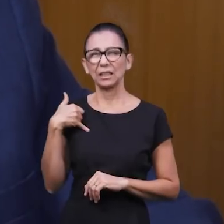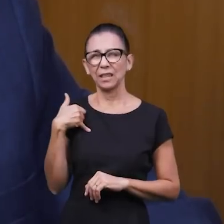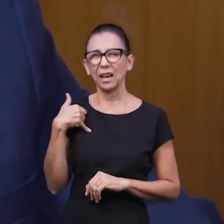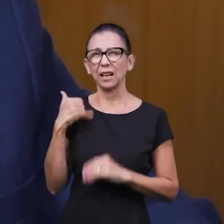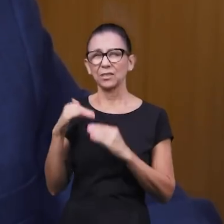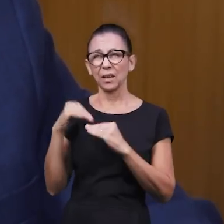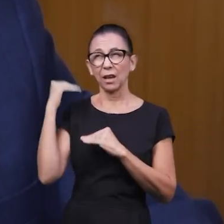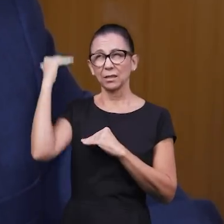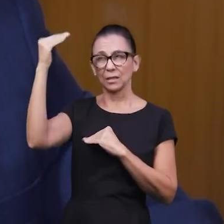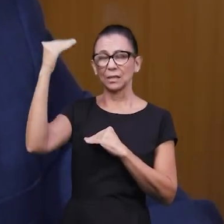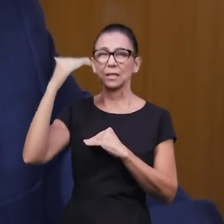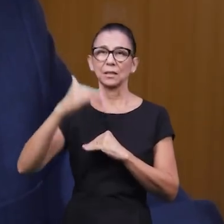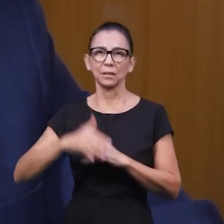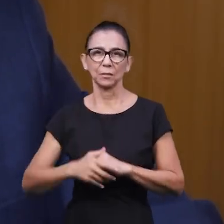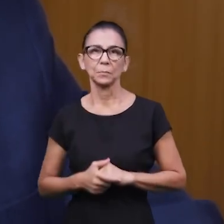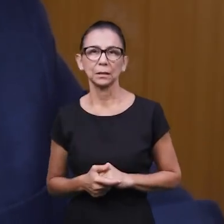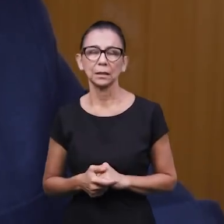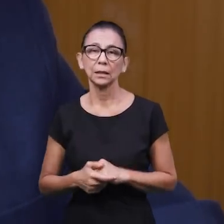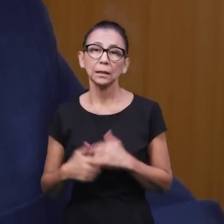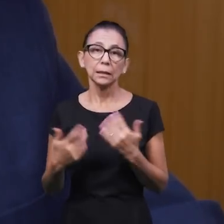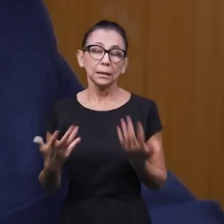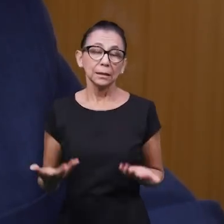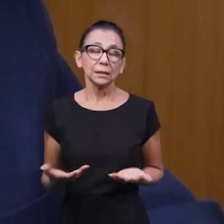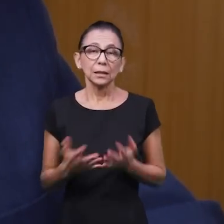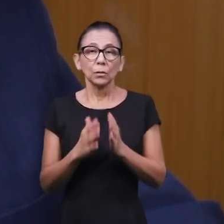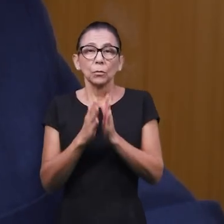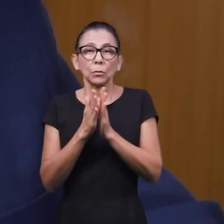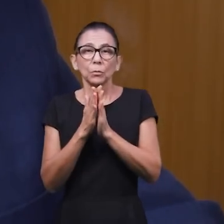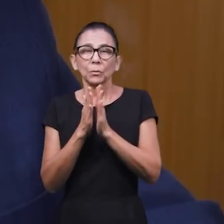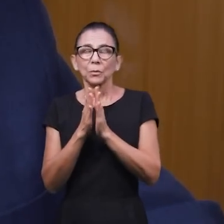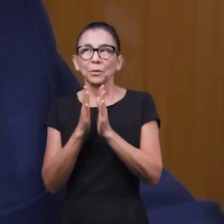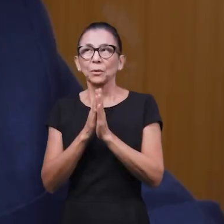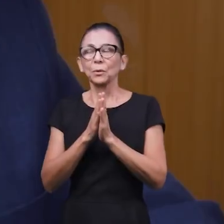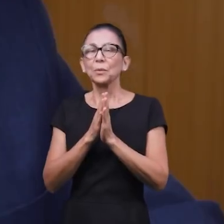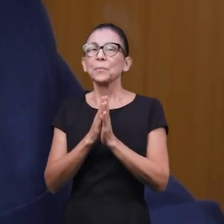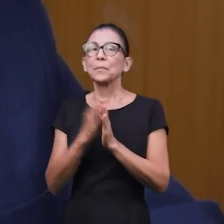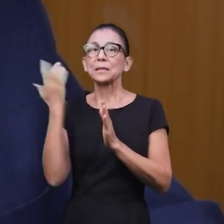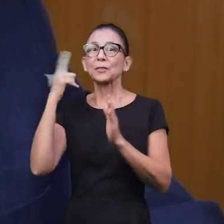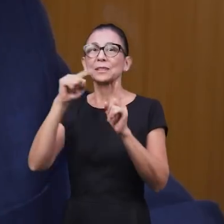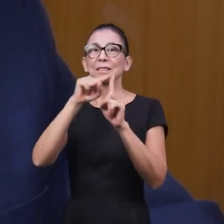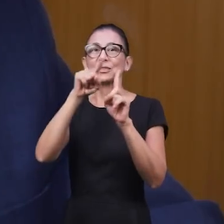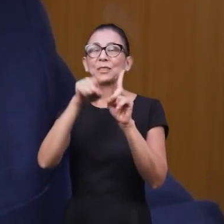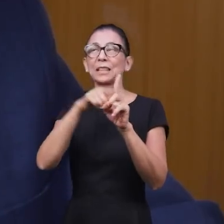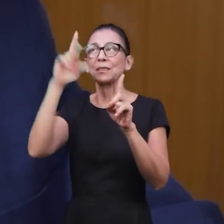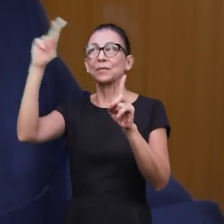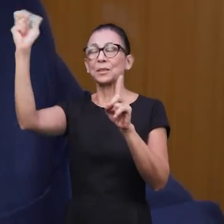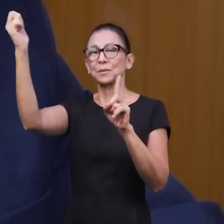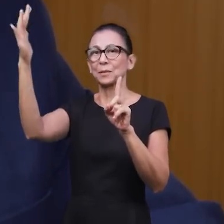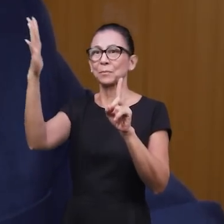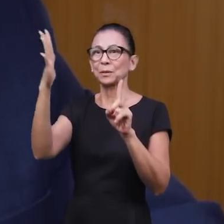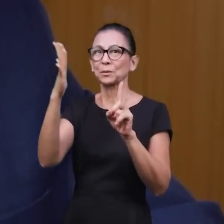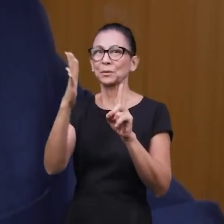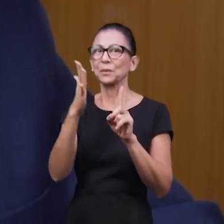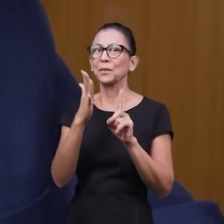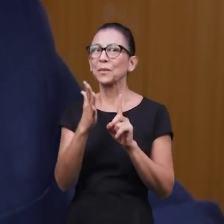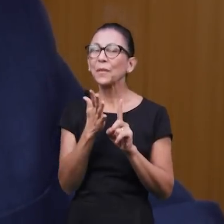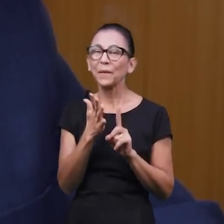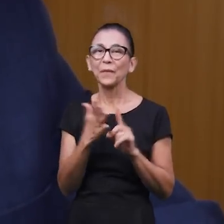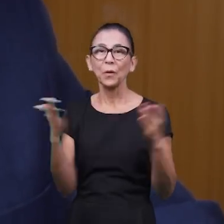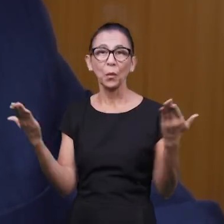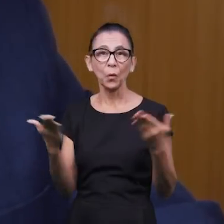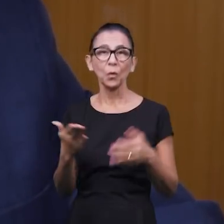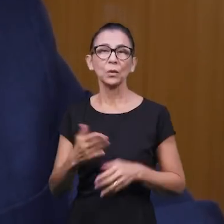ela nunca desistiu. Então, irmãos, exatamente, Ana estava diante do impossível, mas ela não desistiu. Ela foi diante do Senhor,